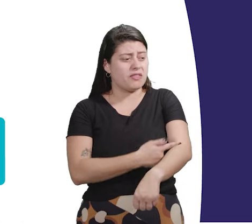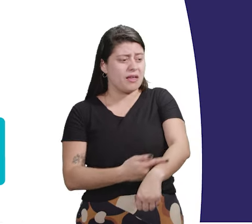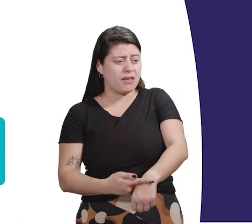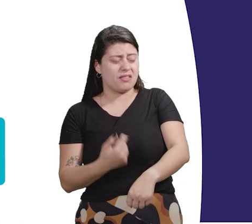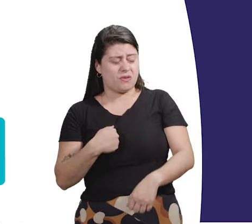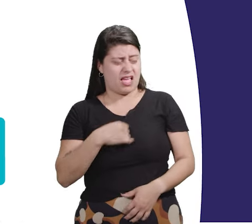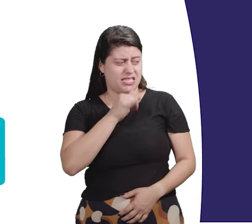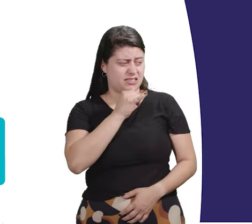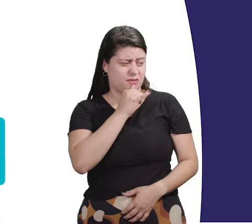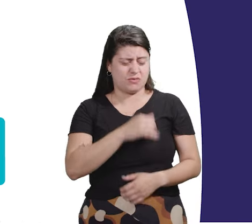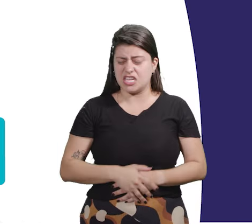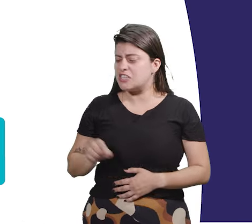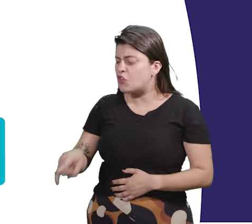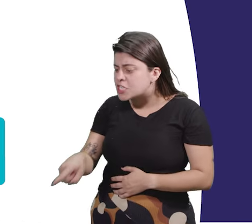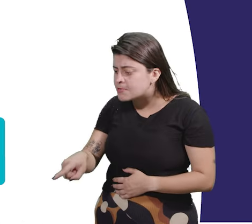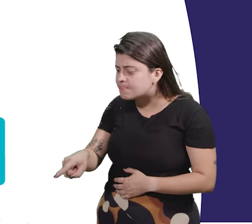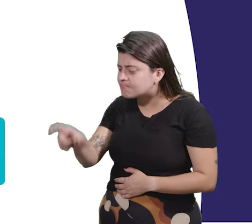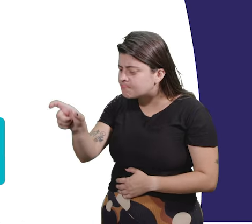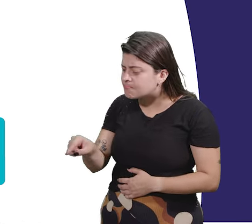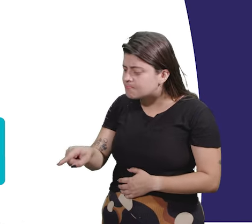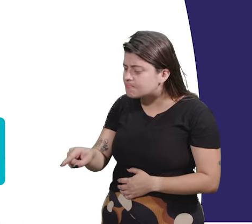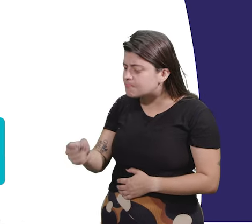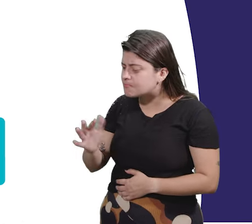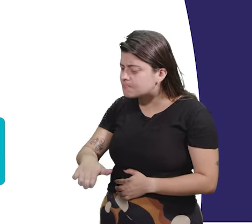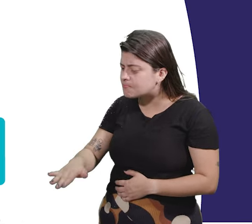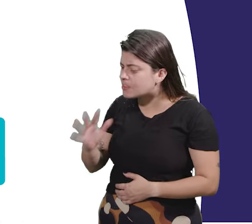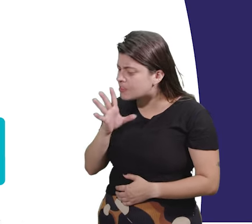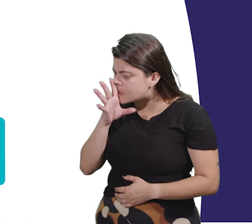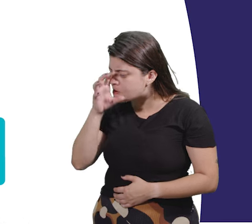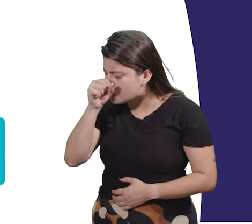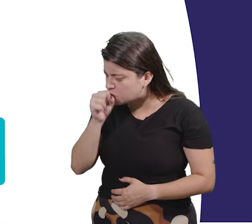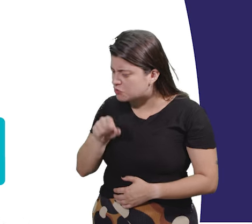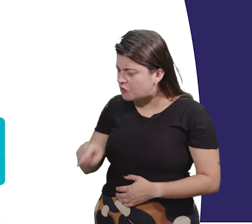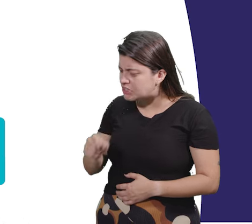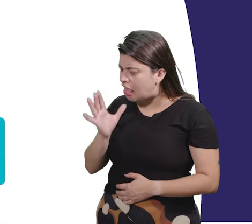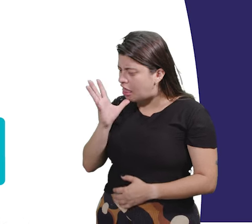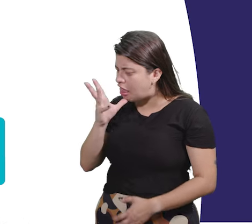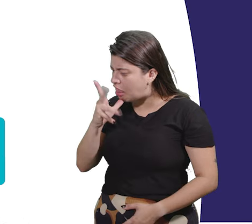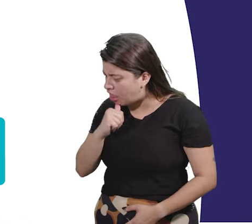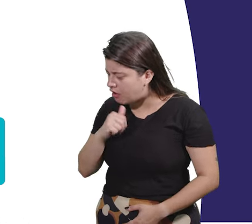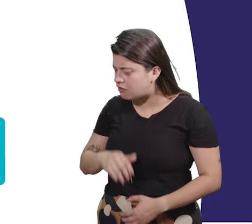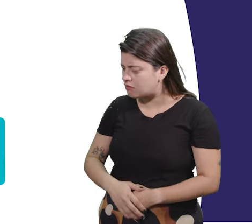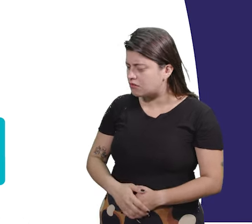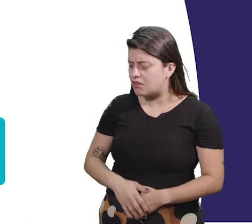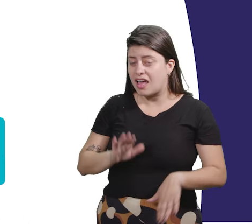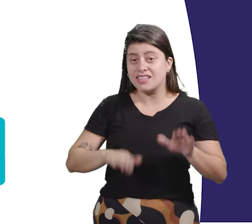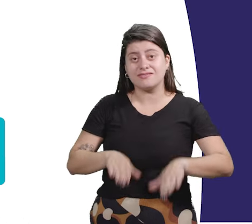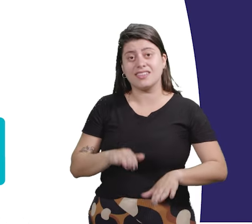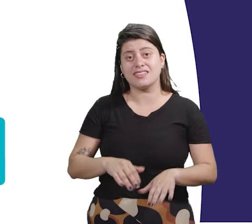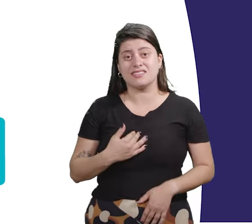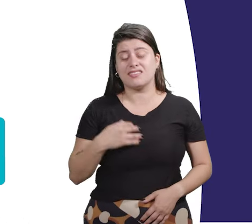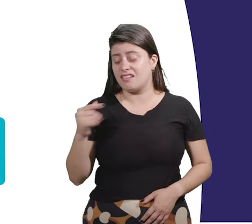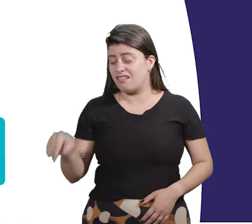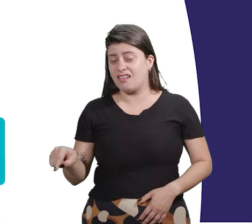Né? Então, se estão falando, você é teimoso demais, ou você é mole demais, às vezes ela está mostrando